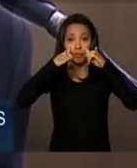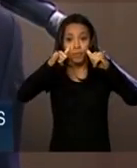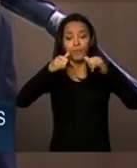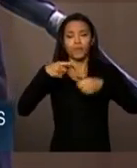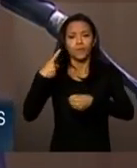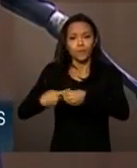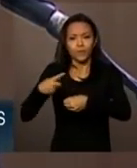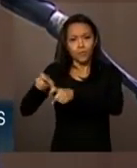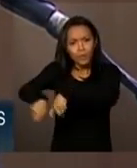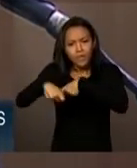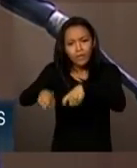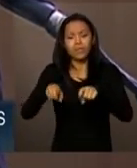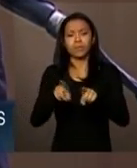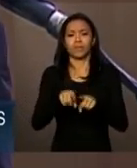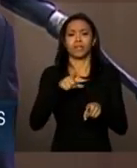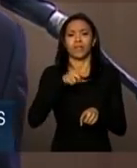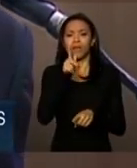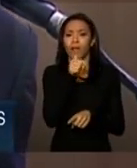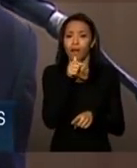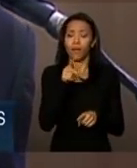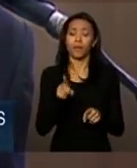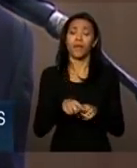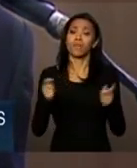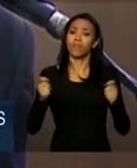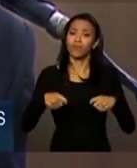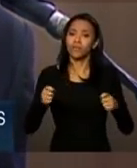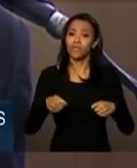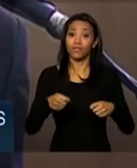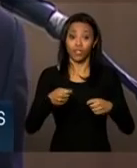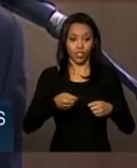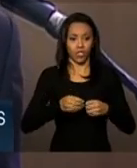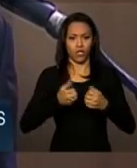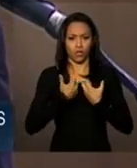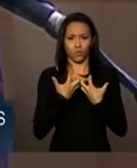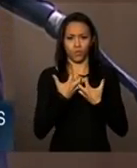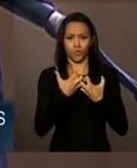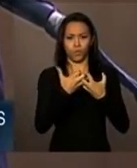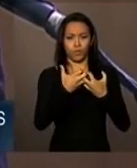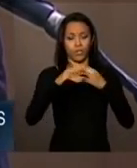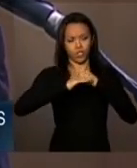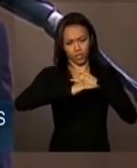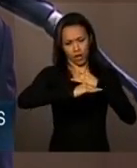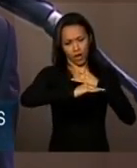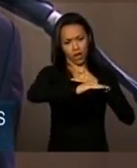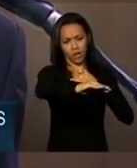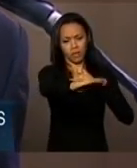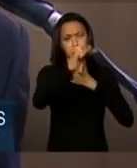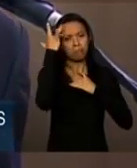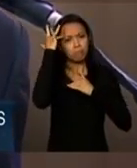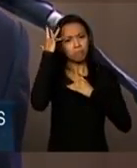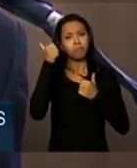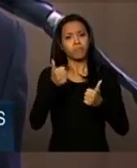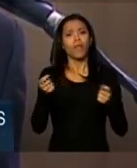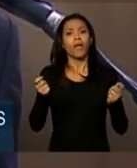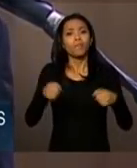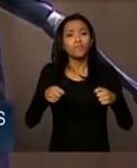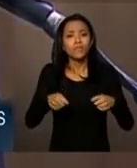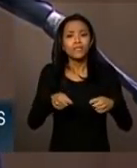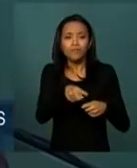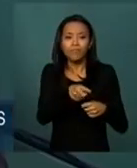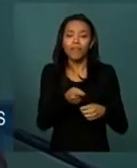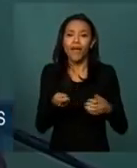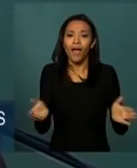rural, você ter água, você ter condições de estrada, nós estamos criando as condições mínimas que se precisa para